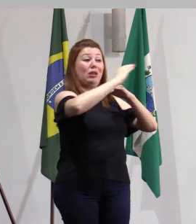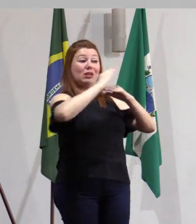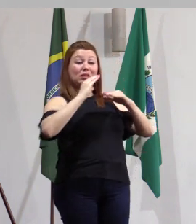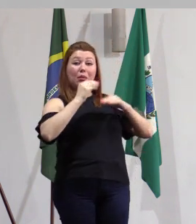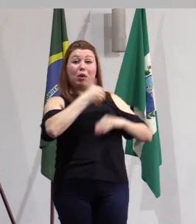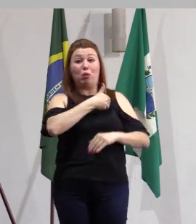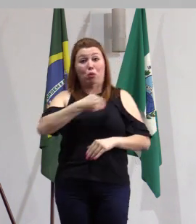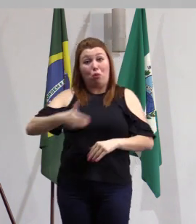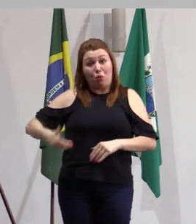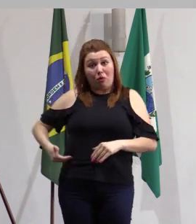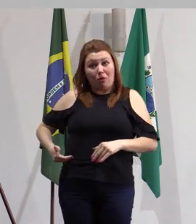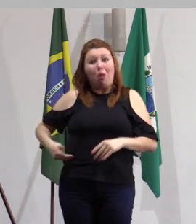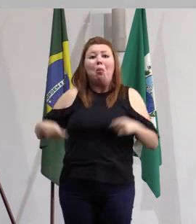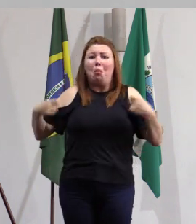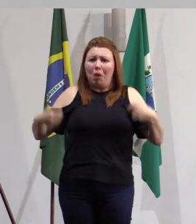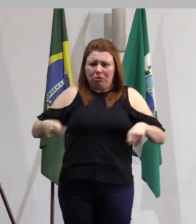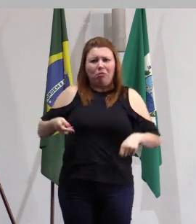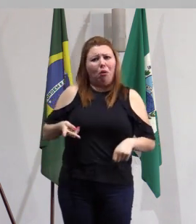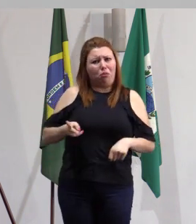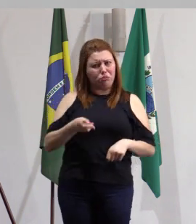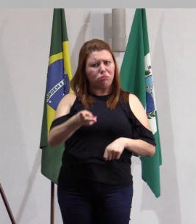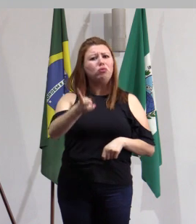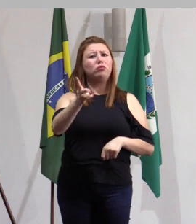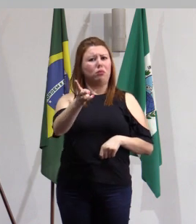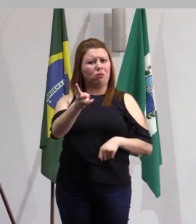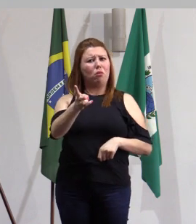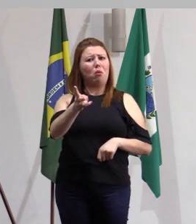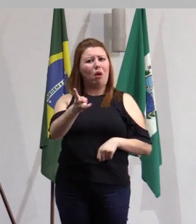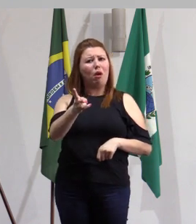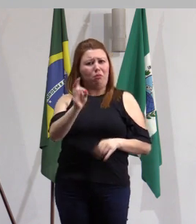universidades precisa continuar a ser garantido.